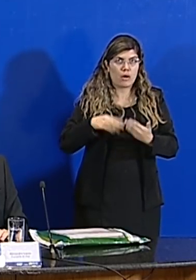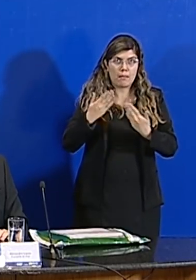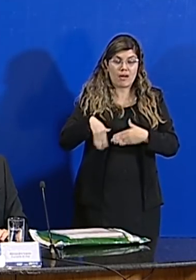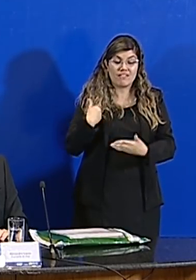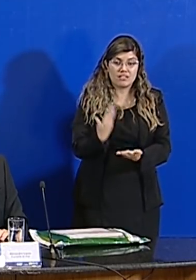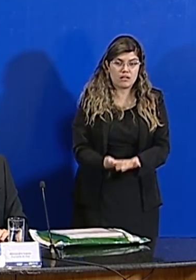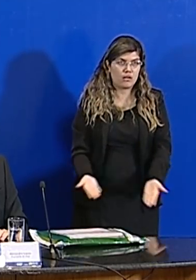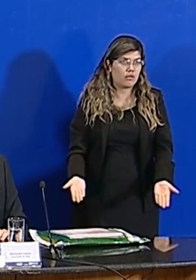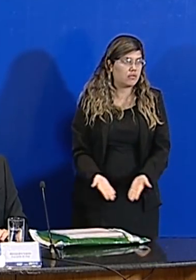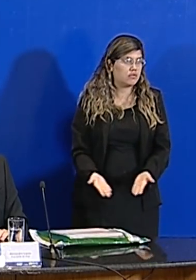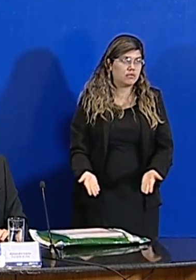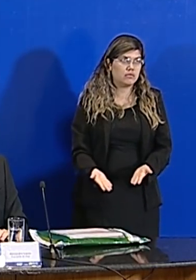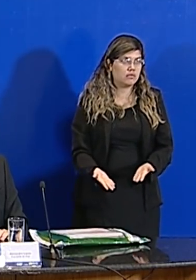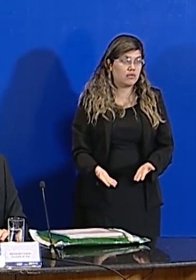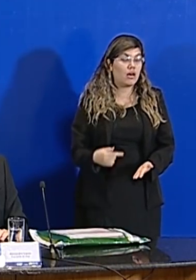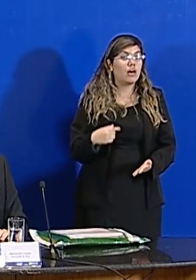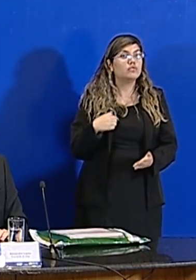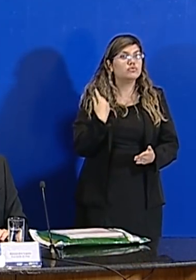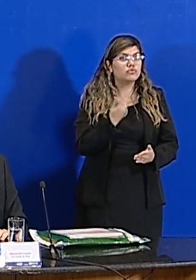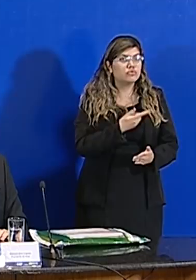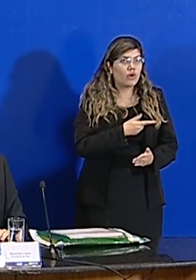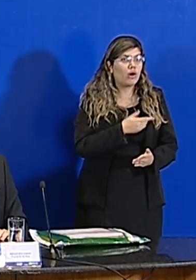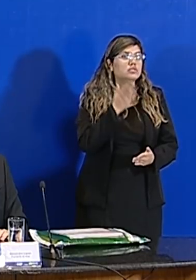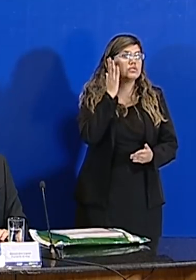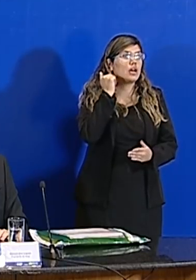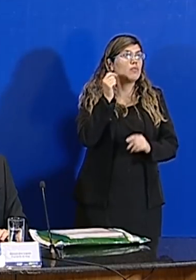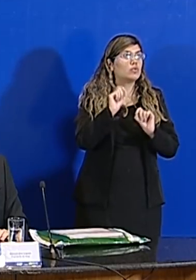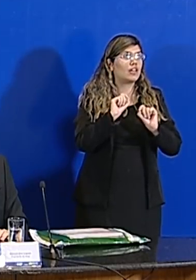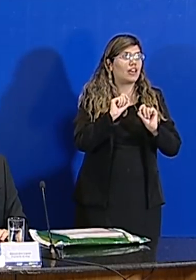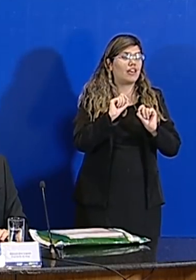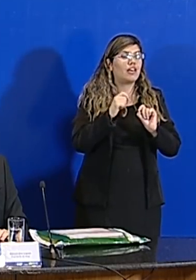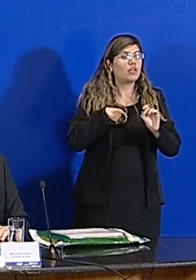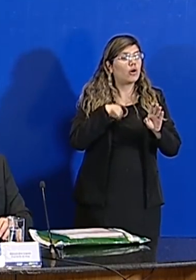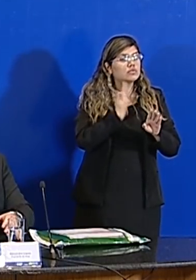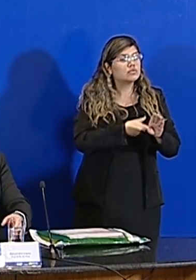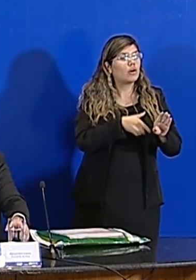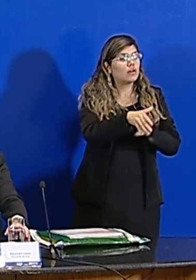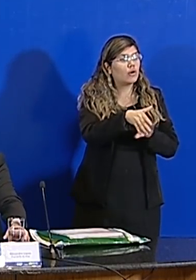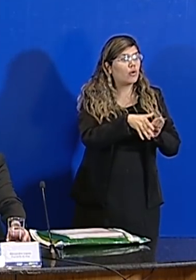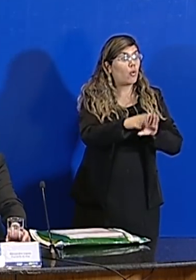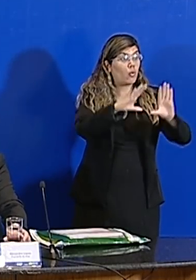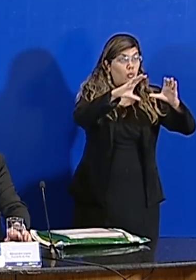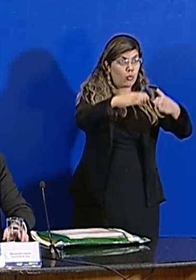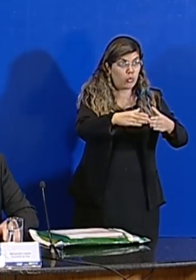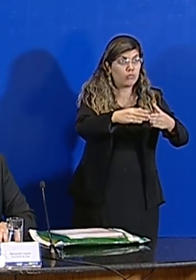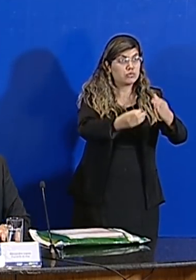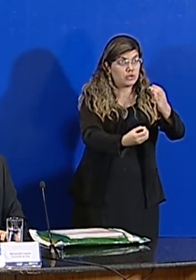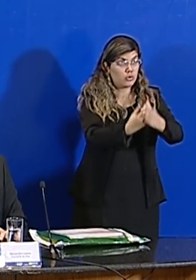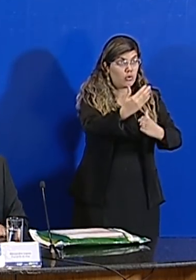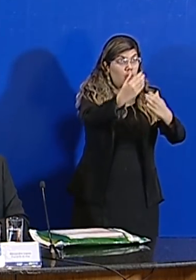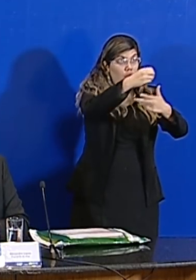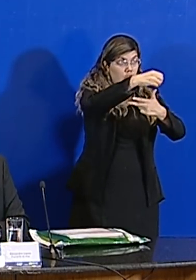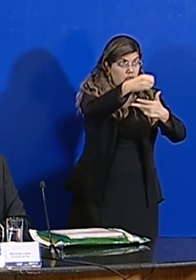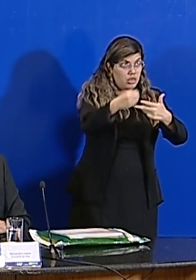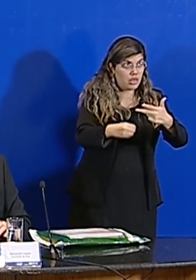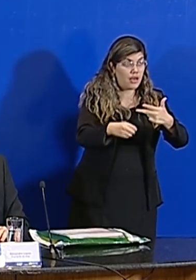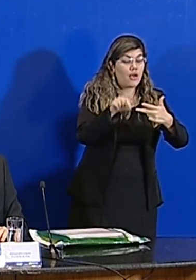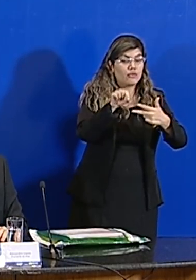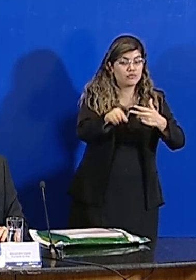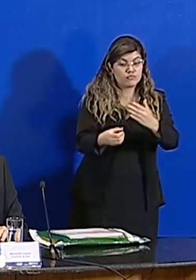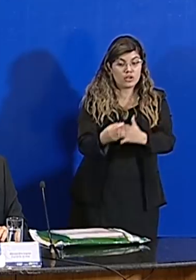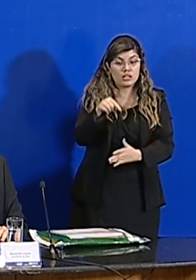momento. As nossas orientações para o time que compôs, e isso a gente fez, era para que fizesse uma